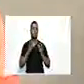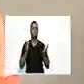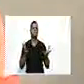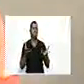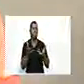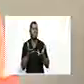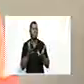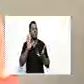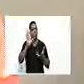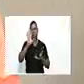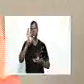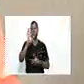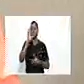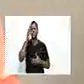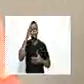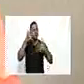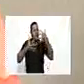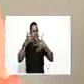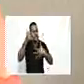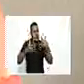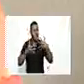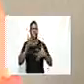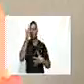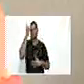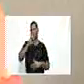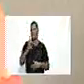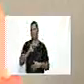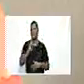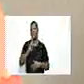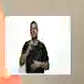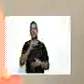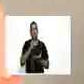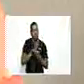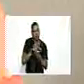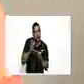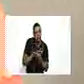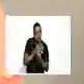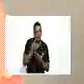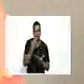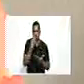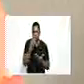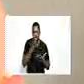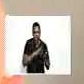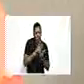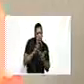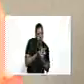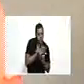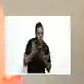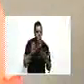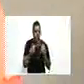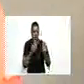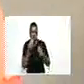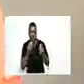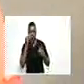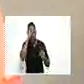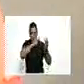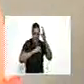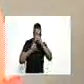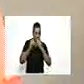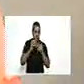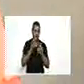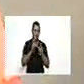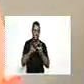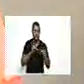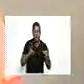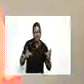é bem complexo porque acaba você fazendo a reciclagem se a pessoa colocar o lixo ele vai naquele dia junto com a reciclagem e